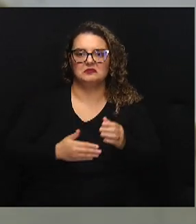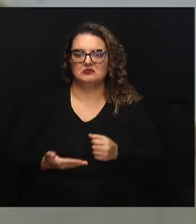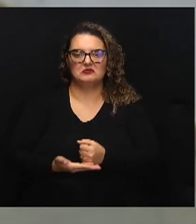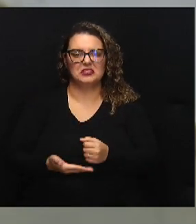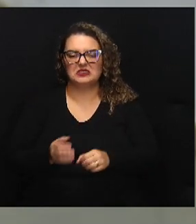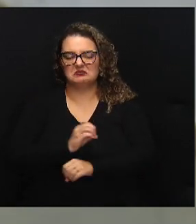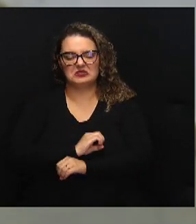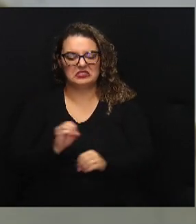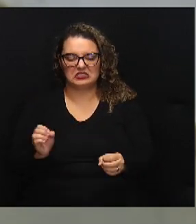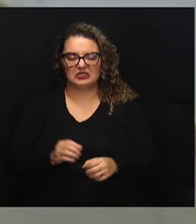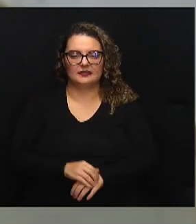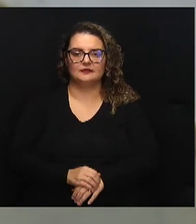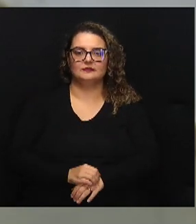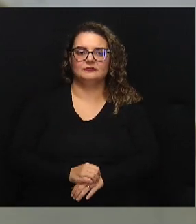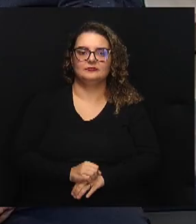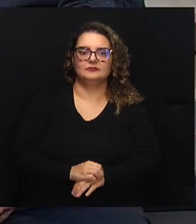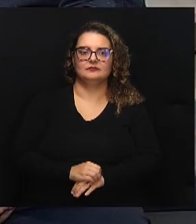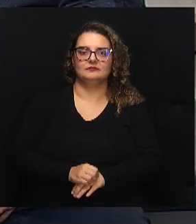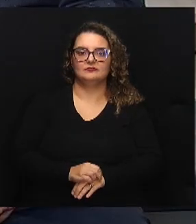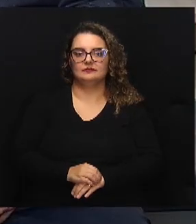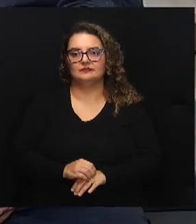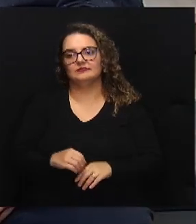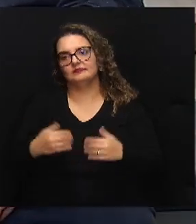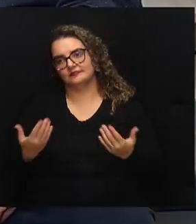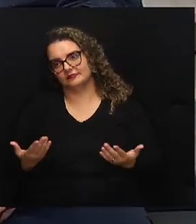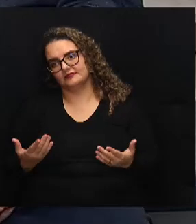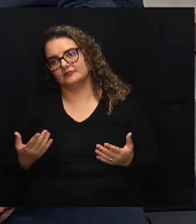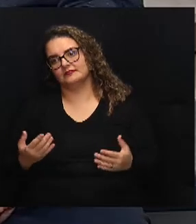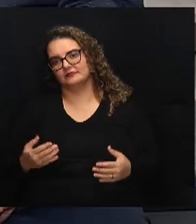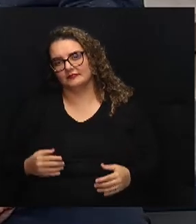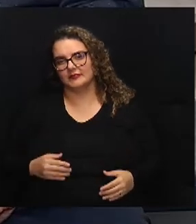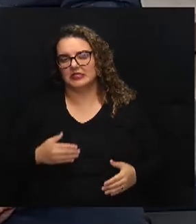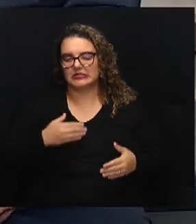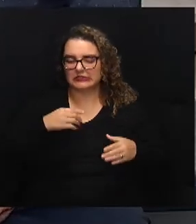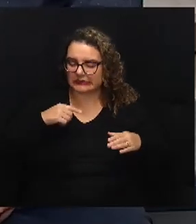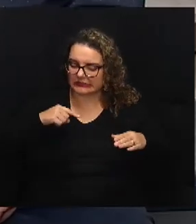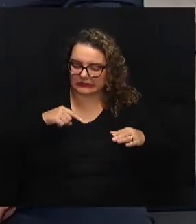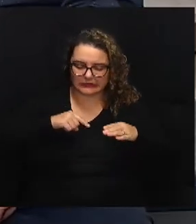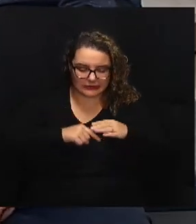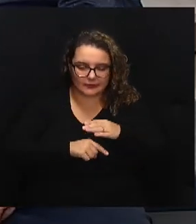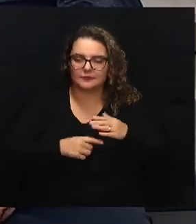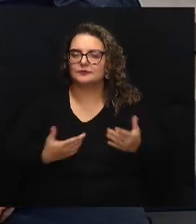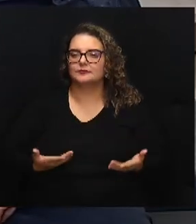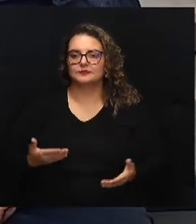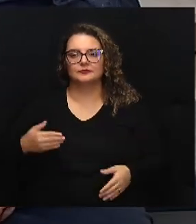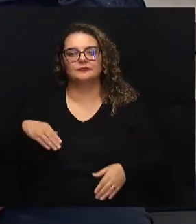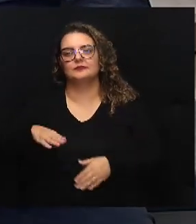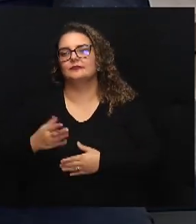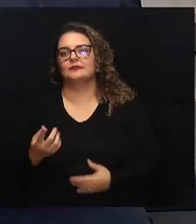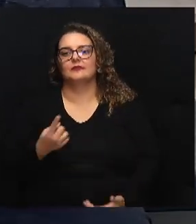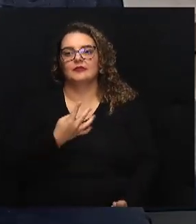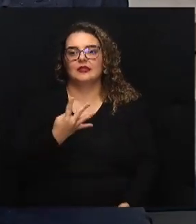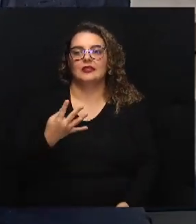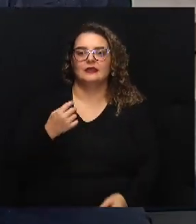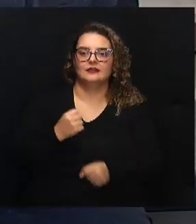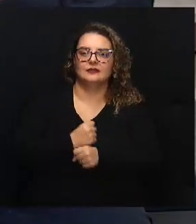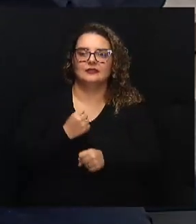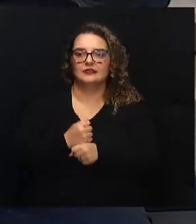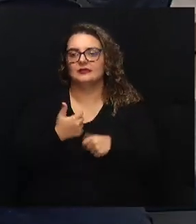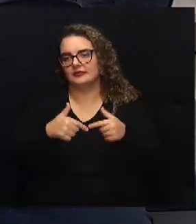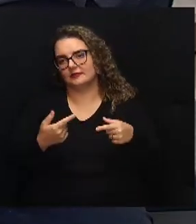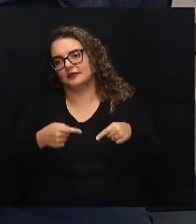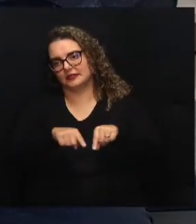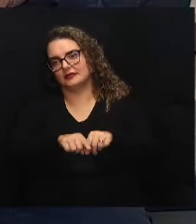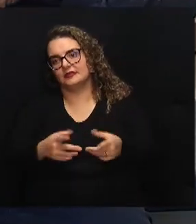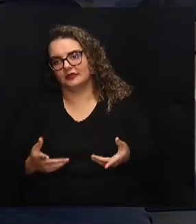zero, mas eu mergulhei de cabeça, fui para a Praça da República, fiquei 14 anos lá e trabalhei em paralelo,